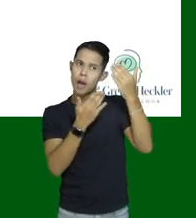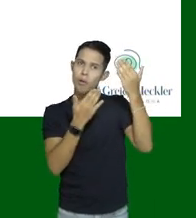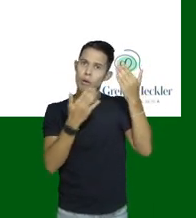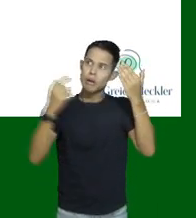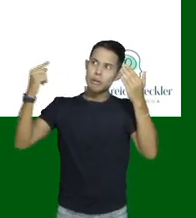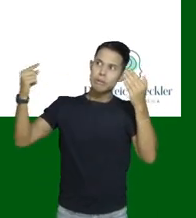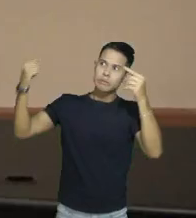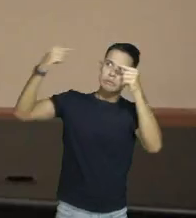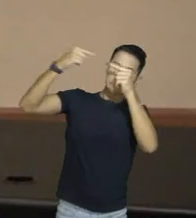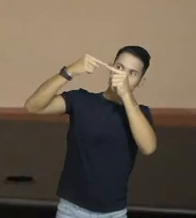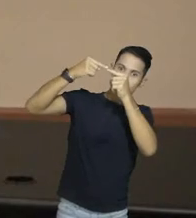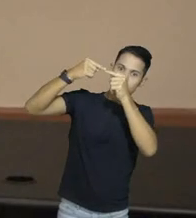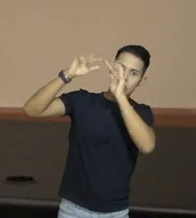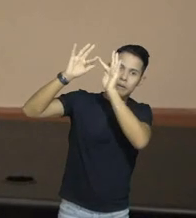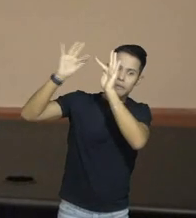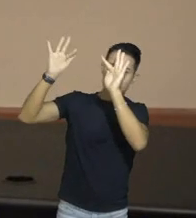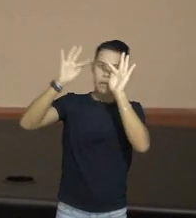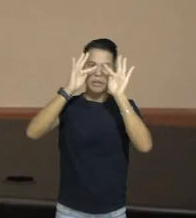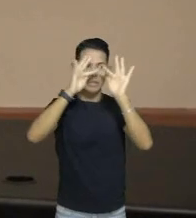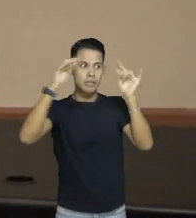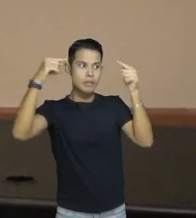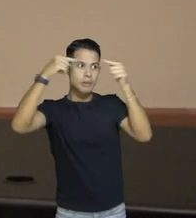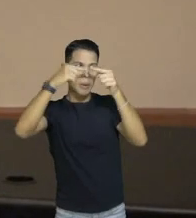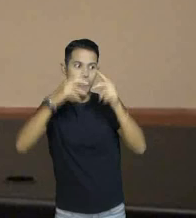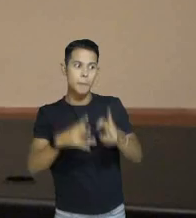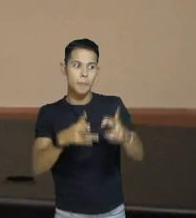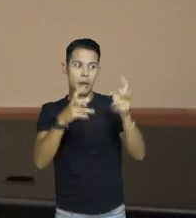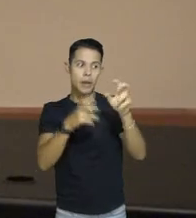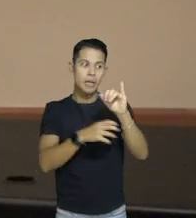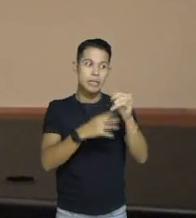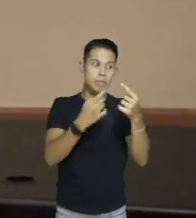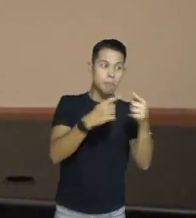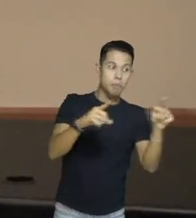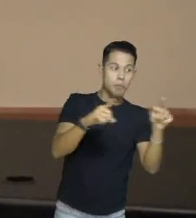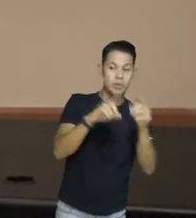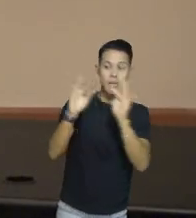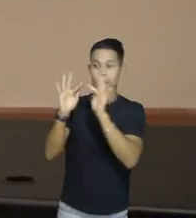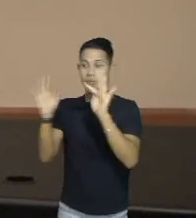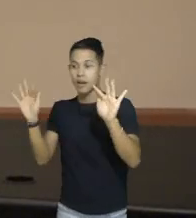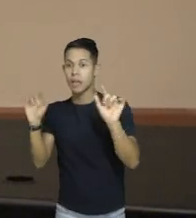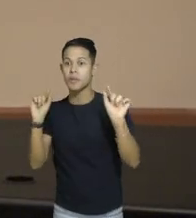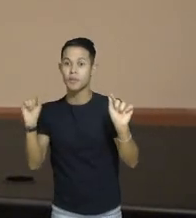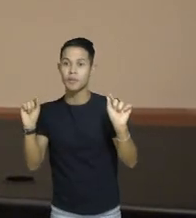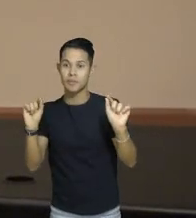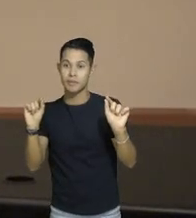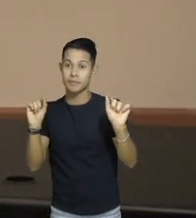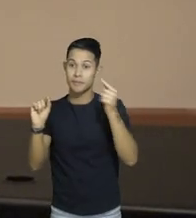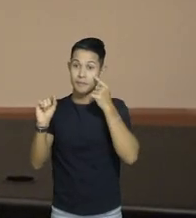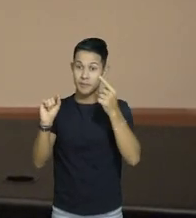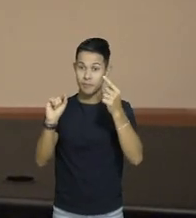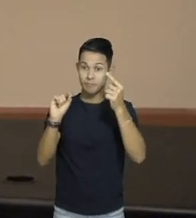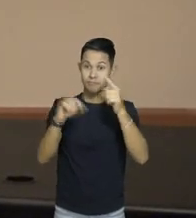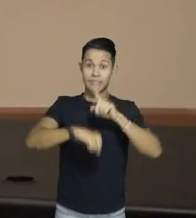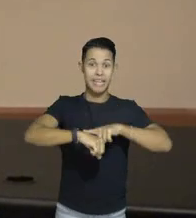lá. Aí eu tenho que perceber se isso aqui é uma música, uma frase, o que que é, em milissegundos.